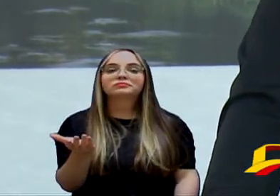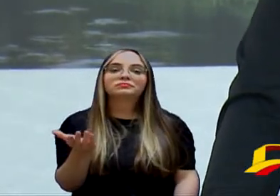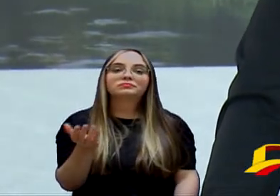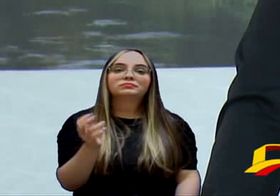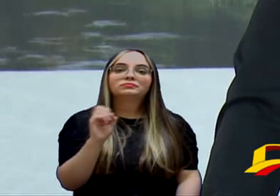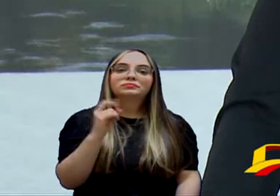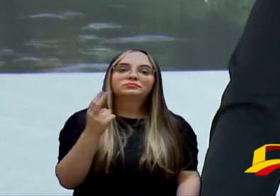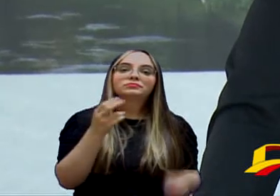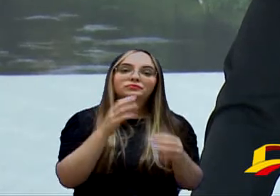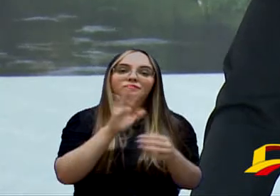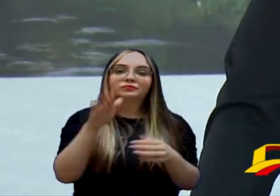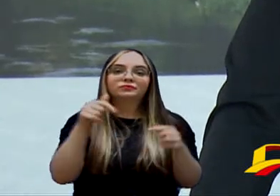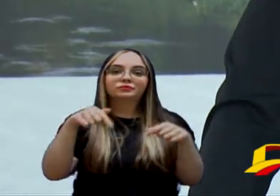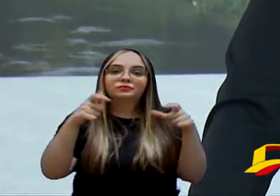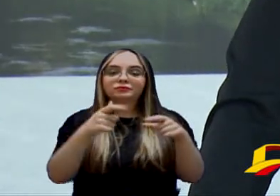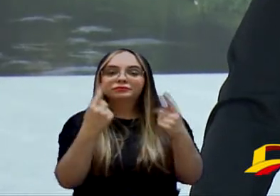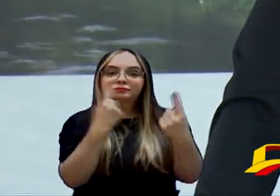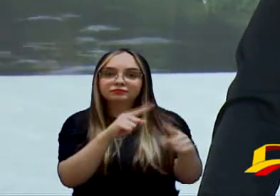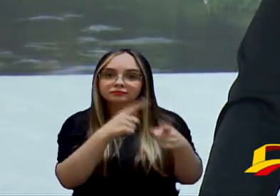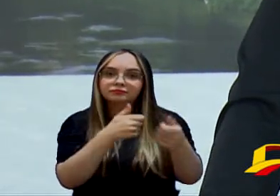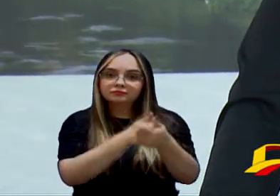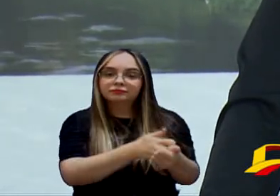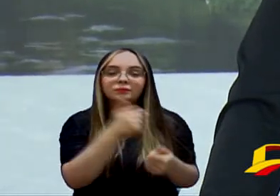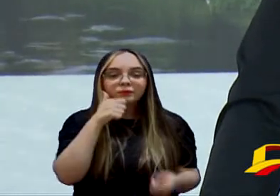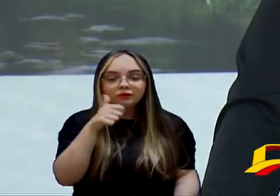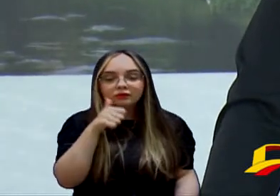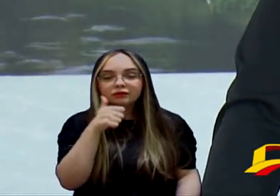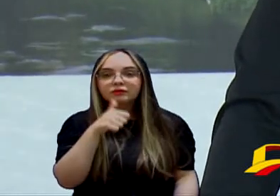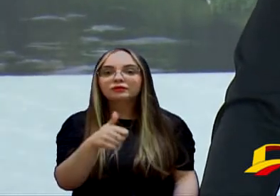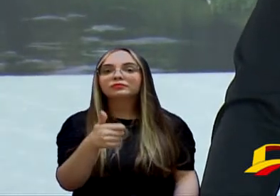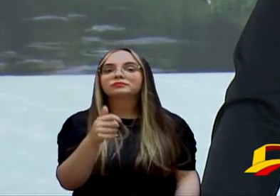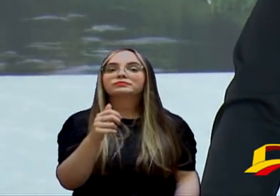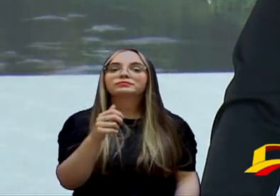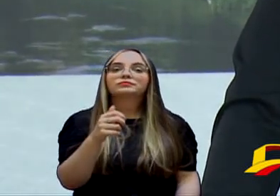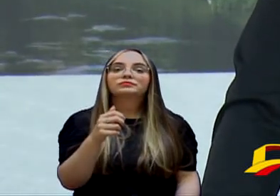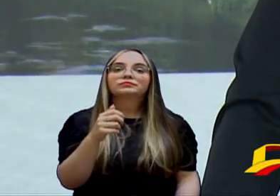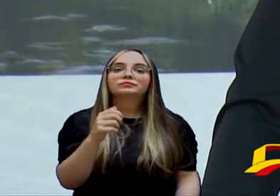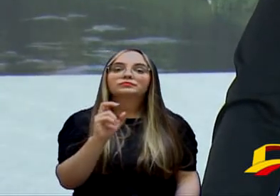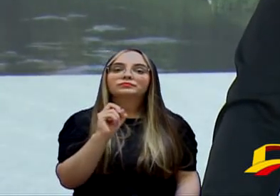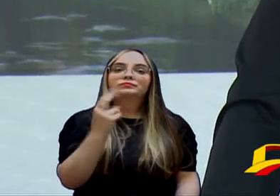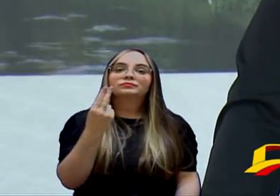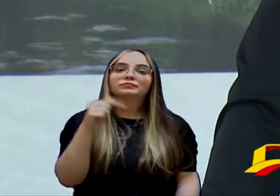um plenário que persegue mulheres é um Plenário é